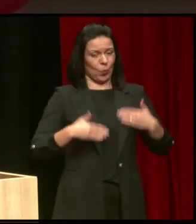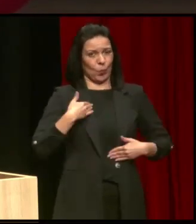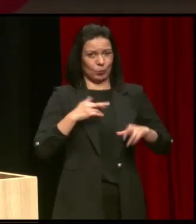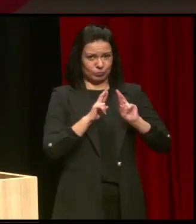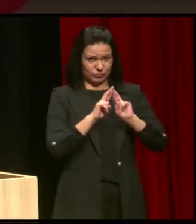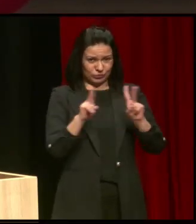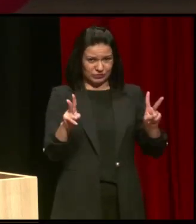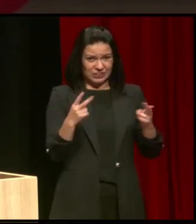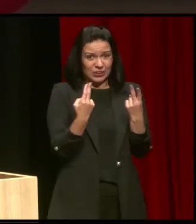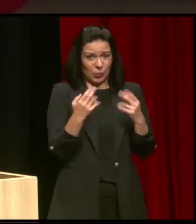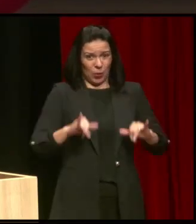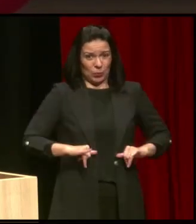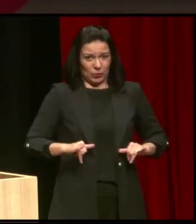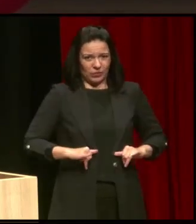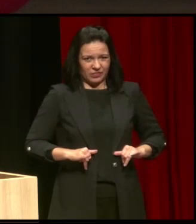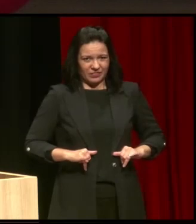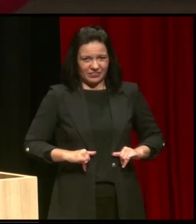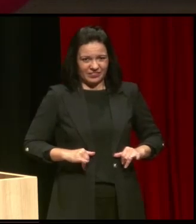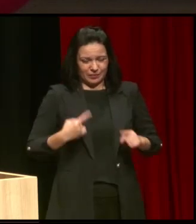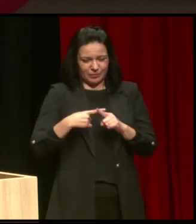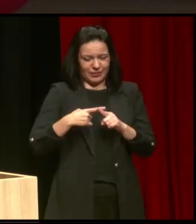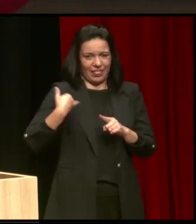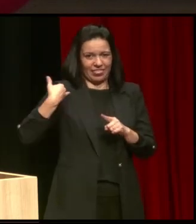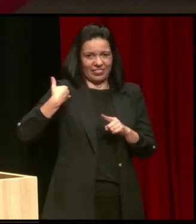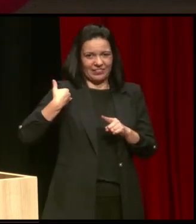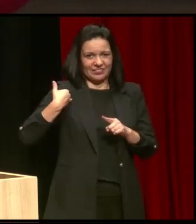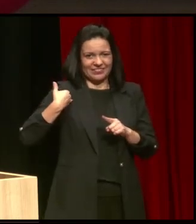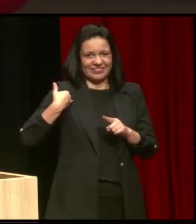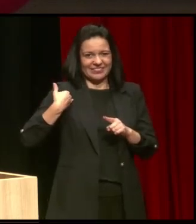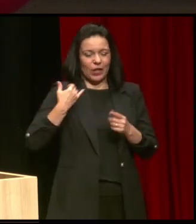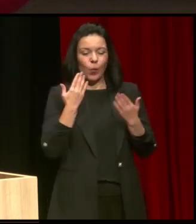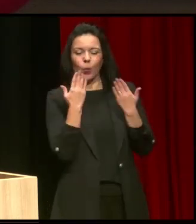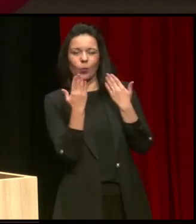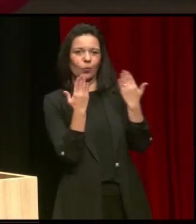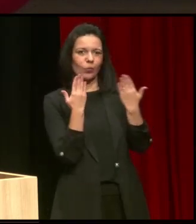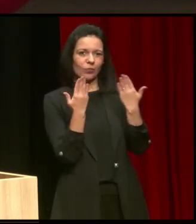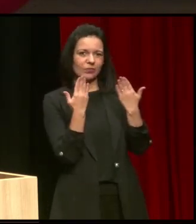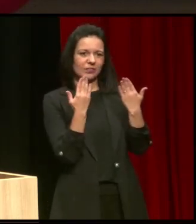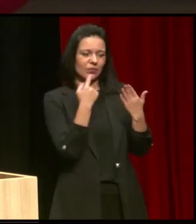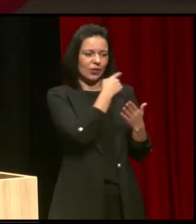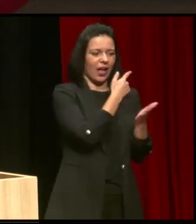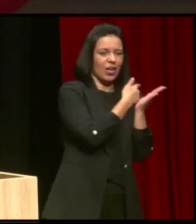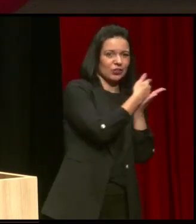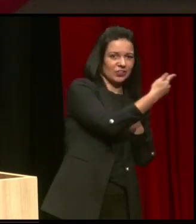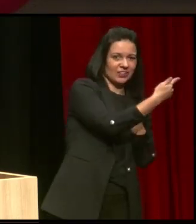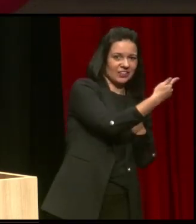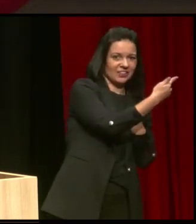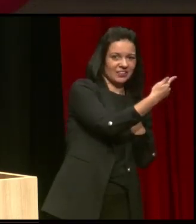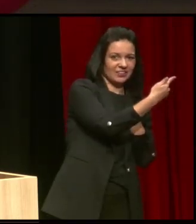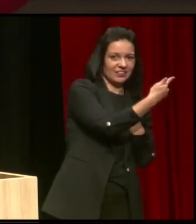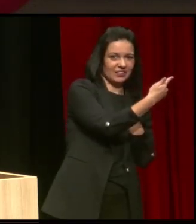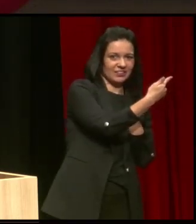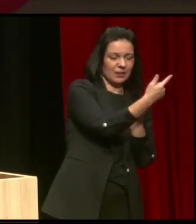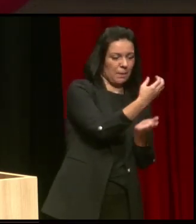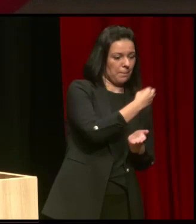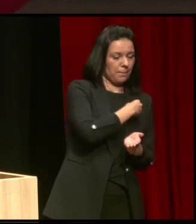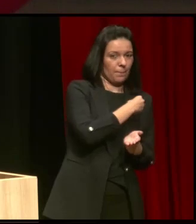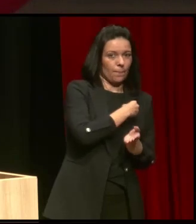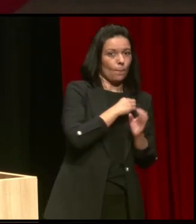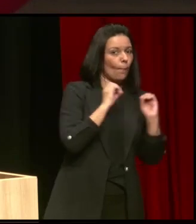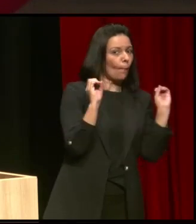estão entendendo, pessoal? Então, a natureza toda está gemendo com a consequência do pecado. O pecado, ele está no